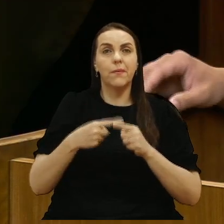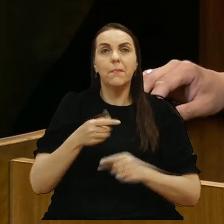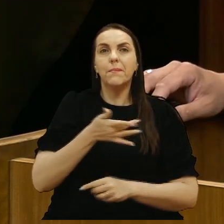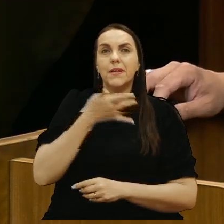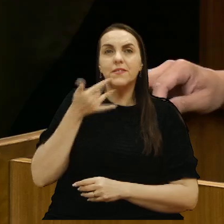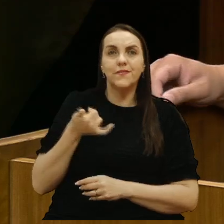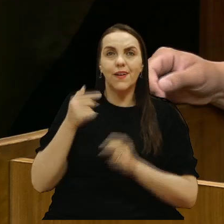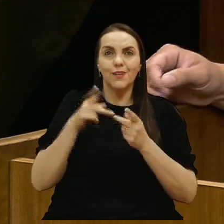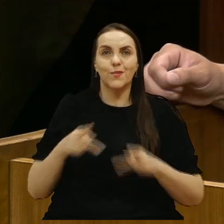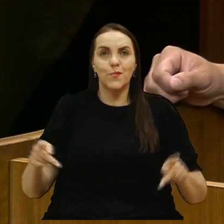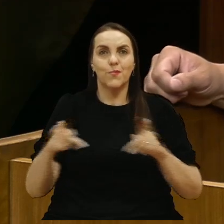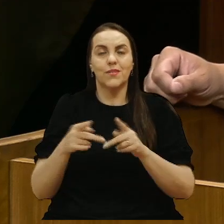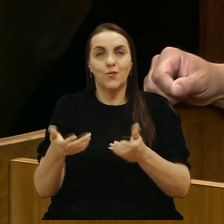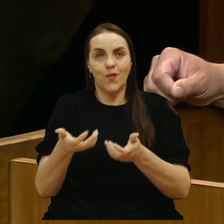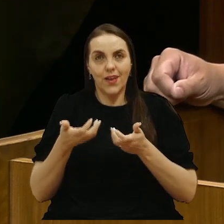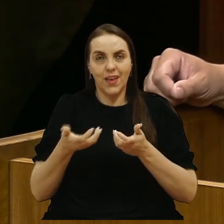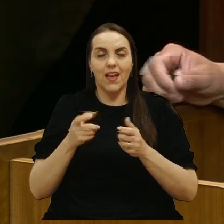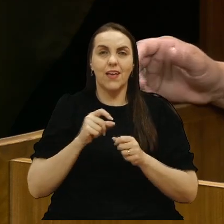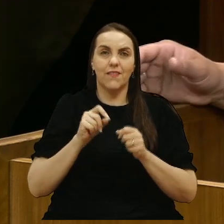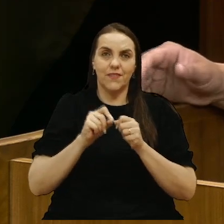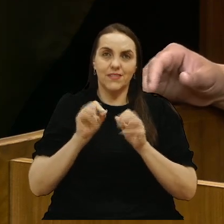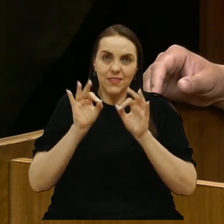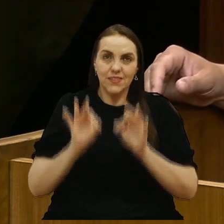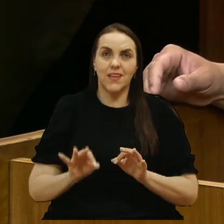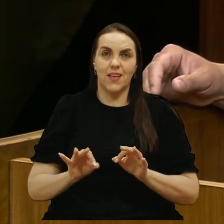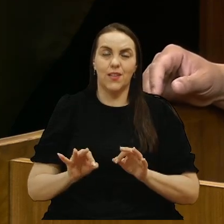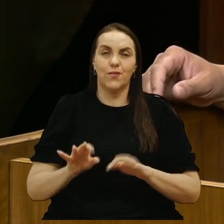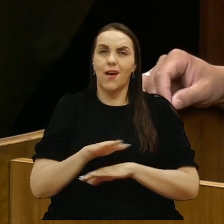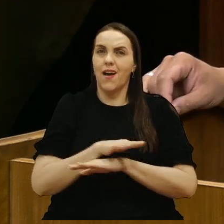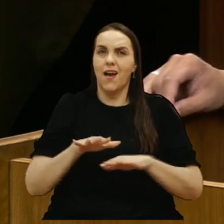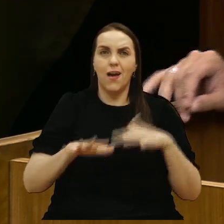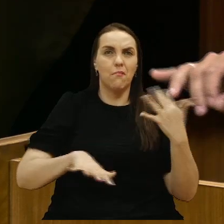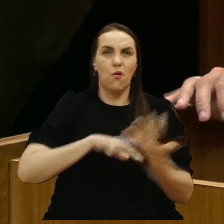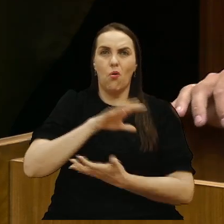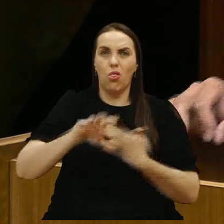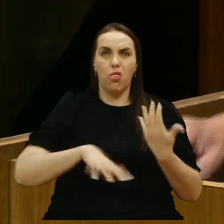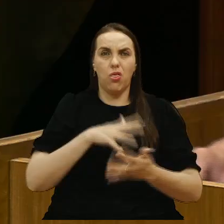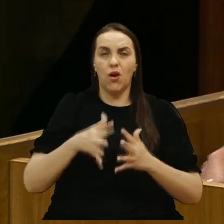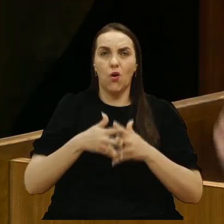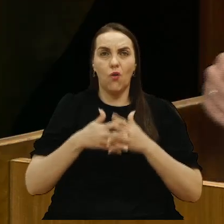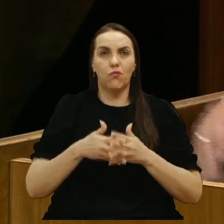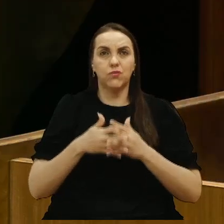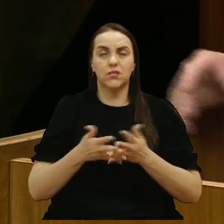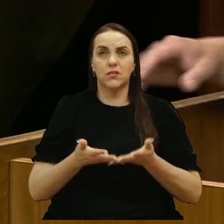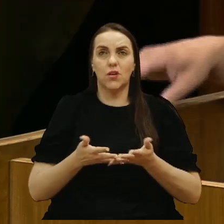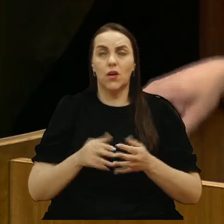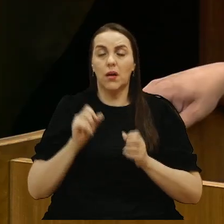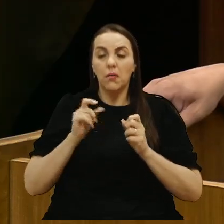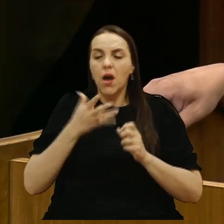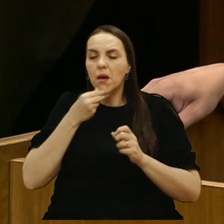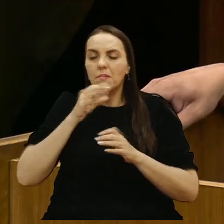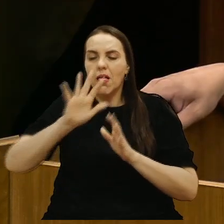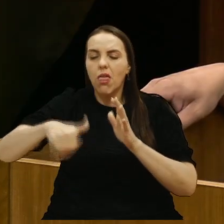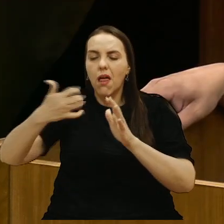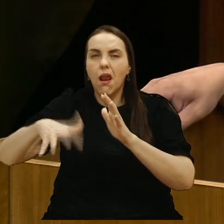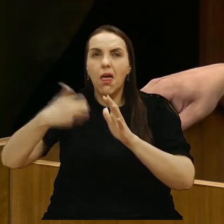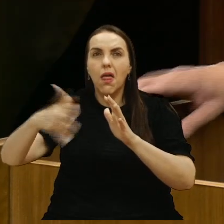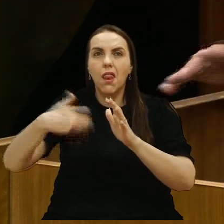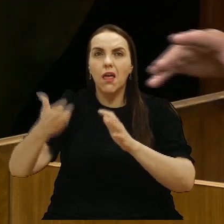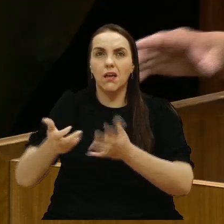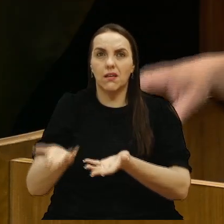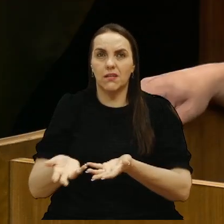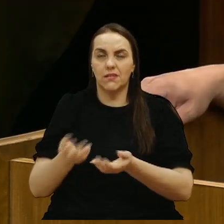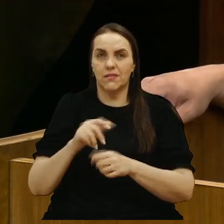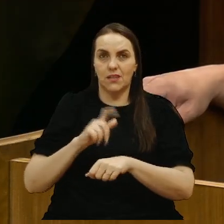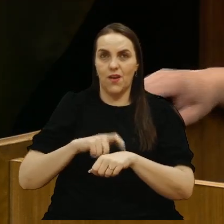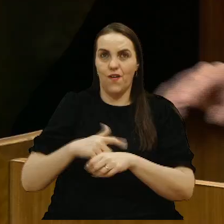aquela população que quer fazer do jeito certo. Acabaria essa confusão de tá aquele catador revirando o lixo toda hora. Se